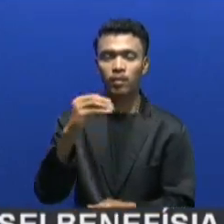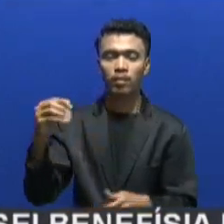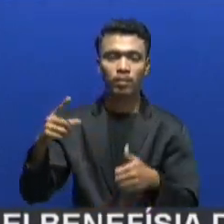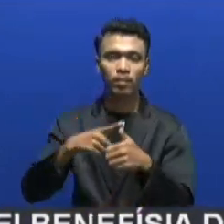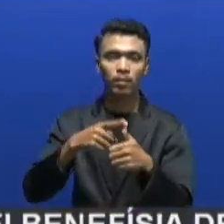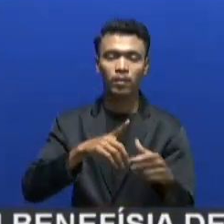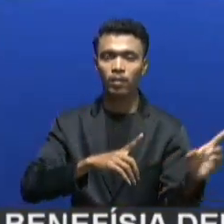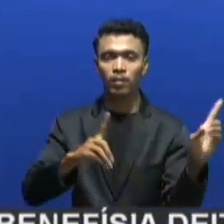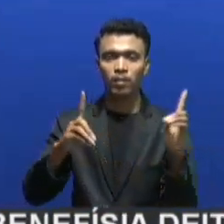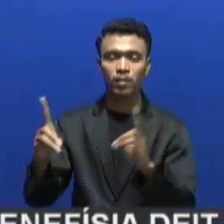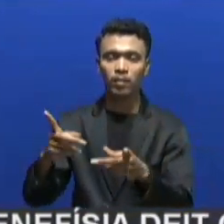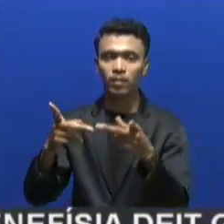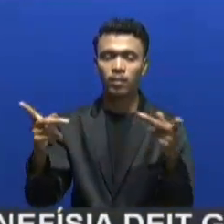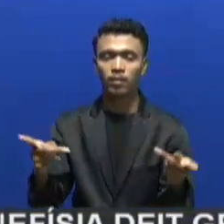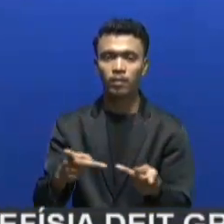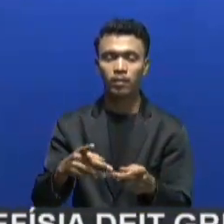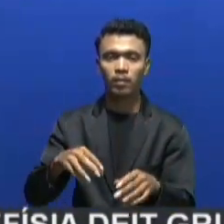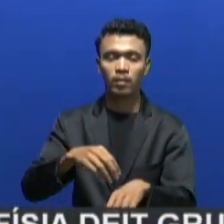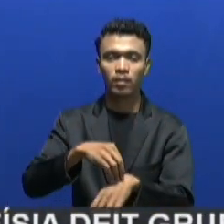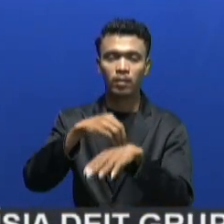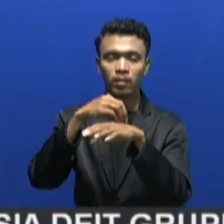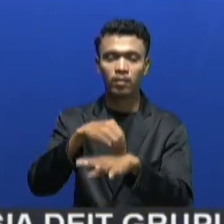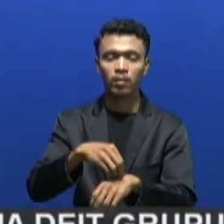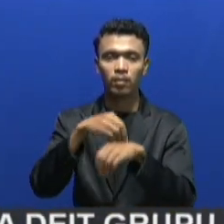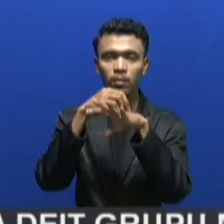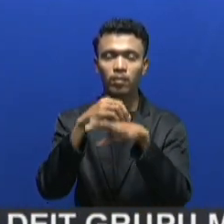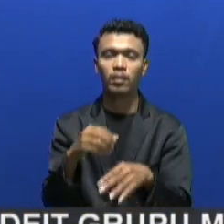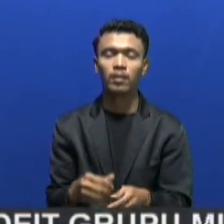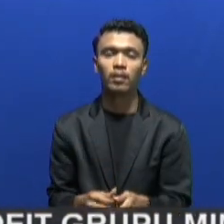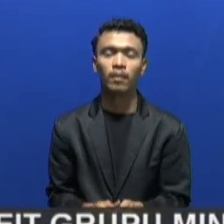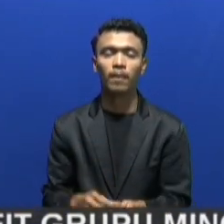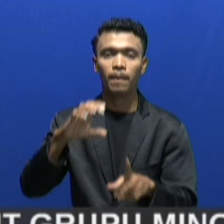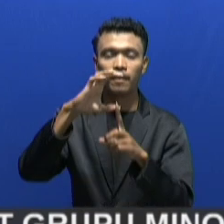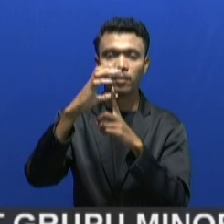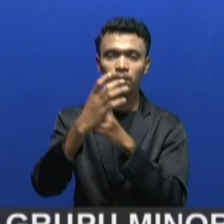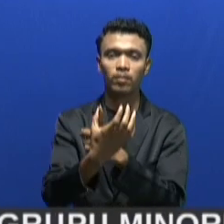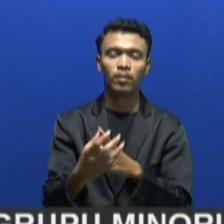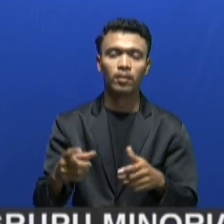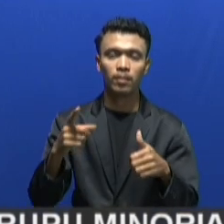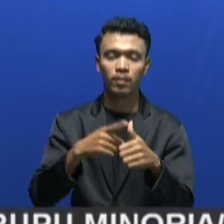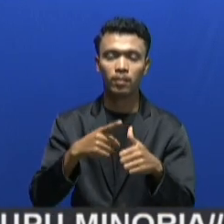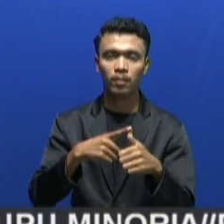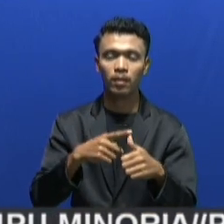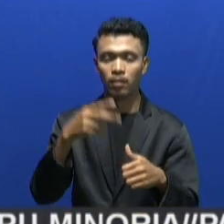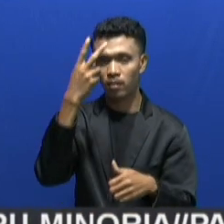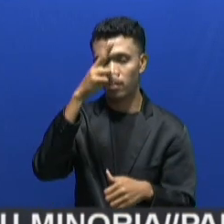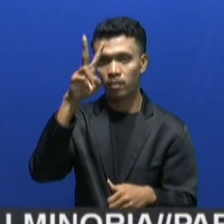badahuluk aplikaba spesies kurita. Tarabando ni objektifu mak oinsa par ita bele